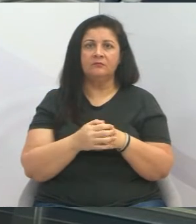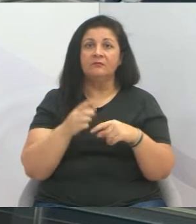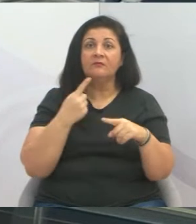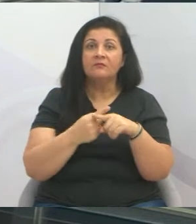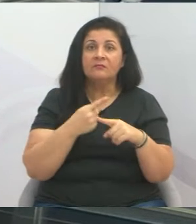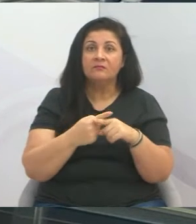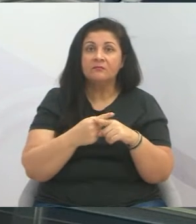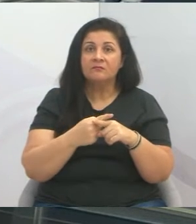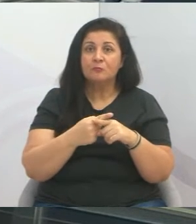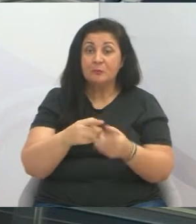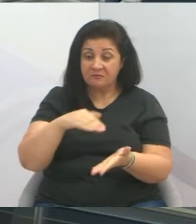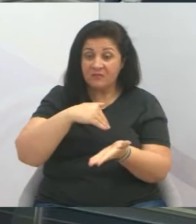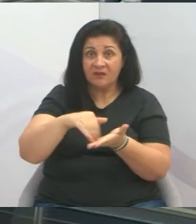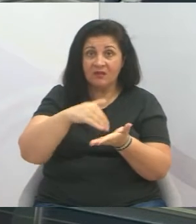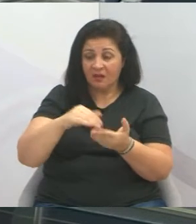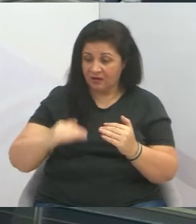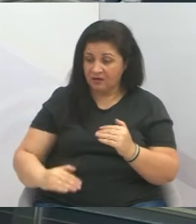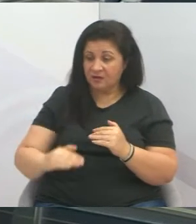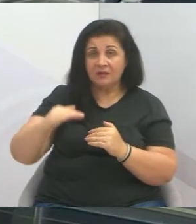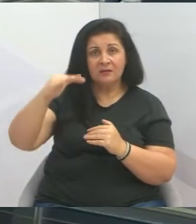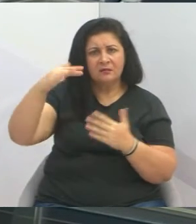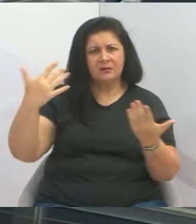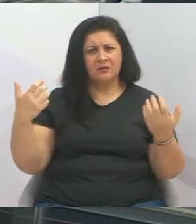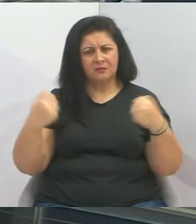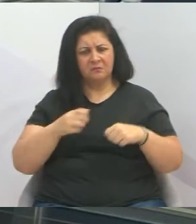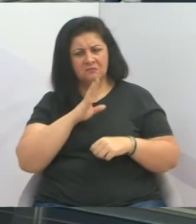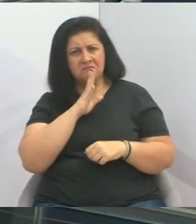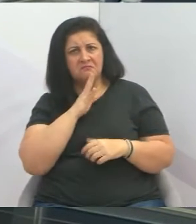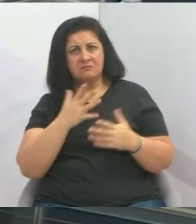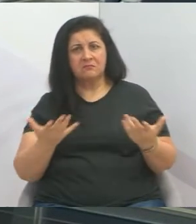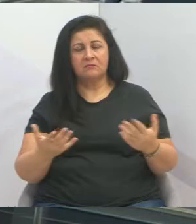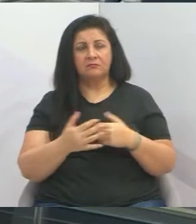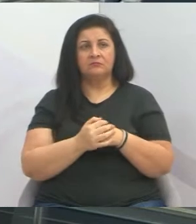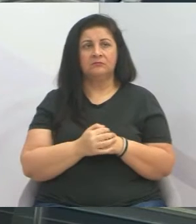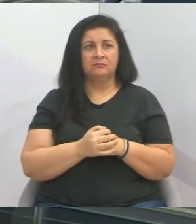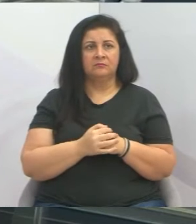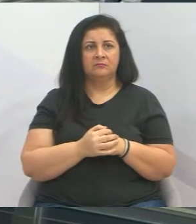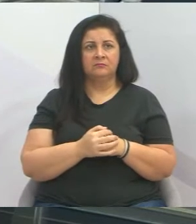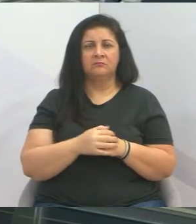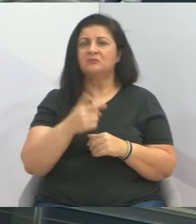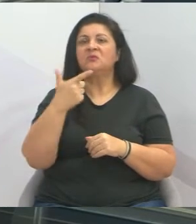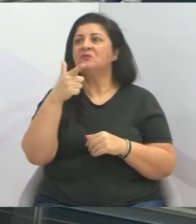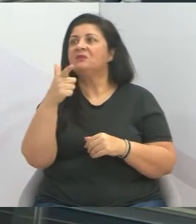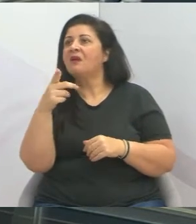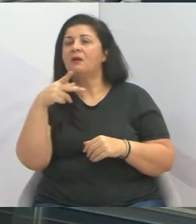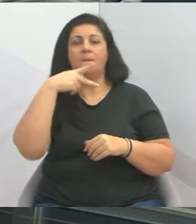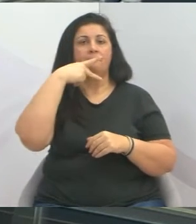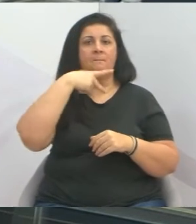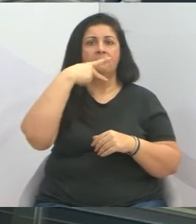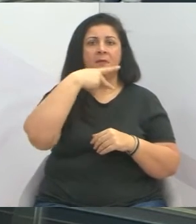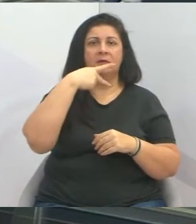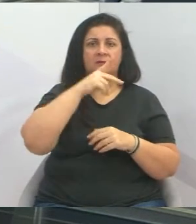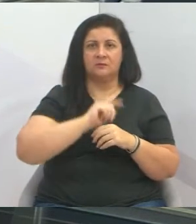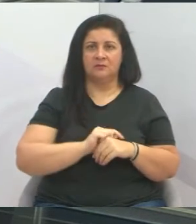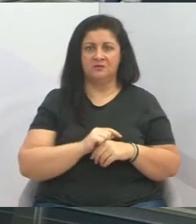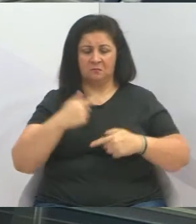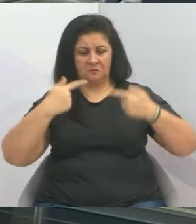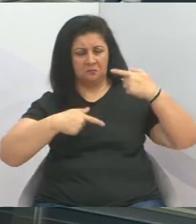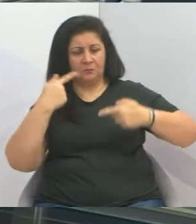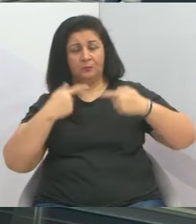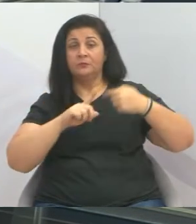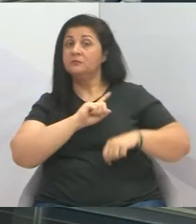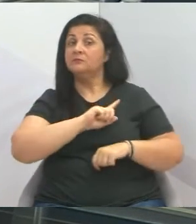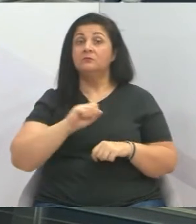secretário de mobilidade cresceu ele deveria conhecer essa realidade então aqui não tem Bandeira partidária não tem